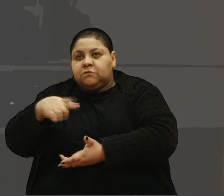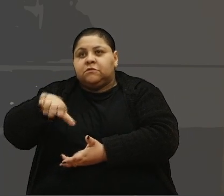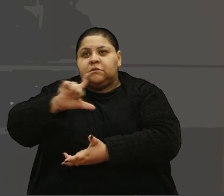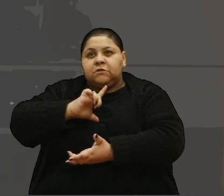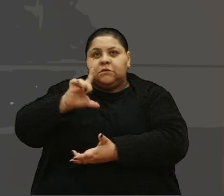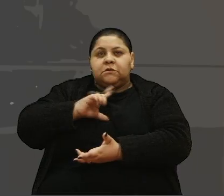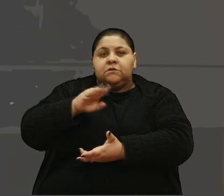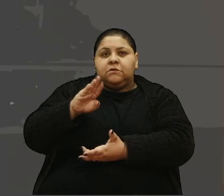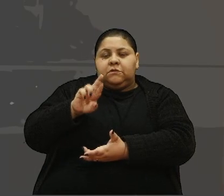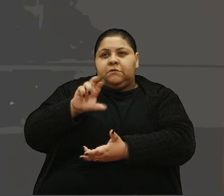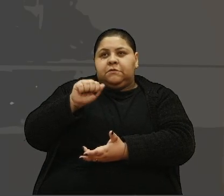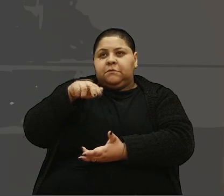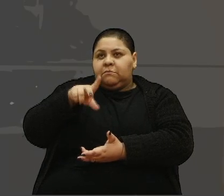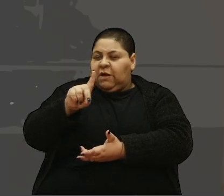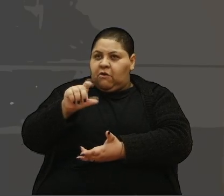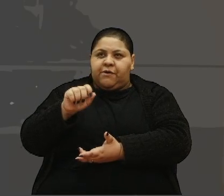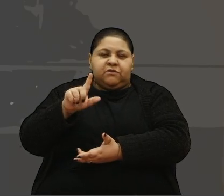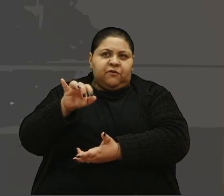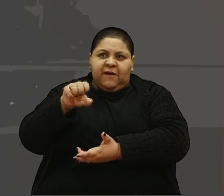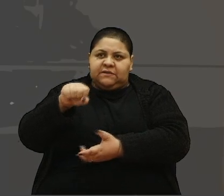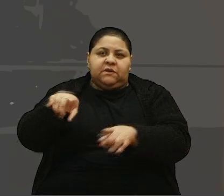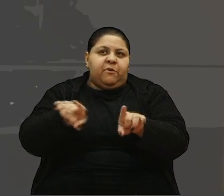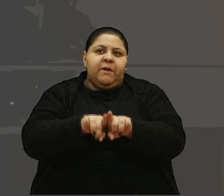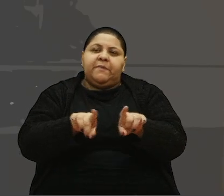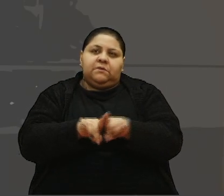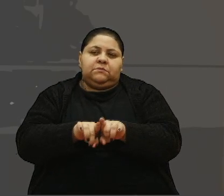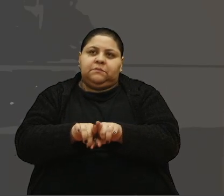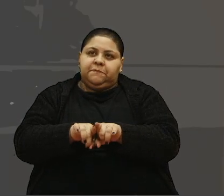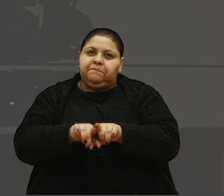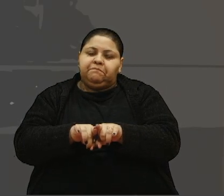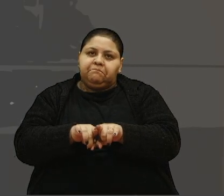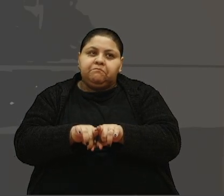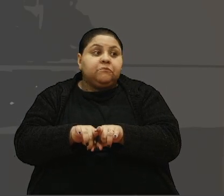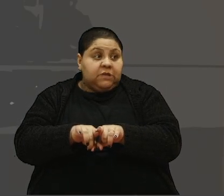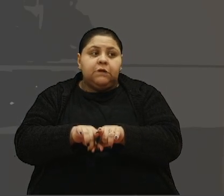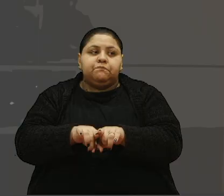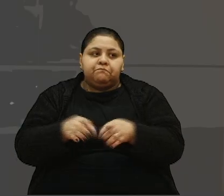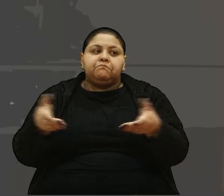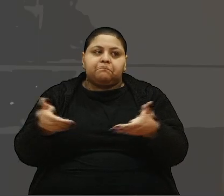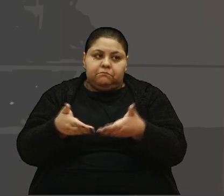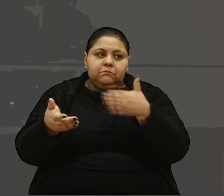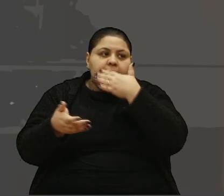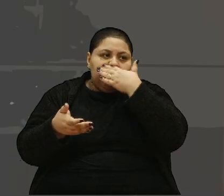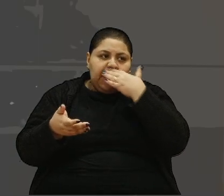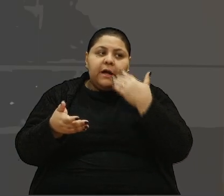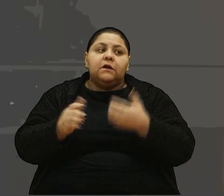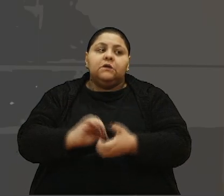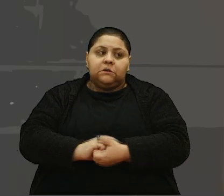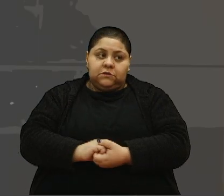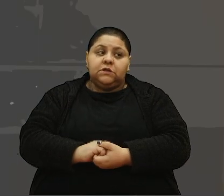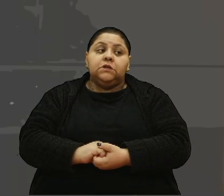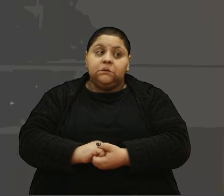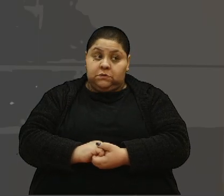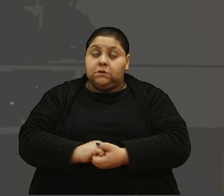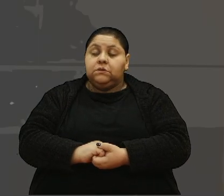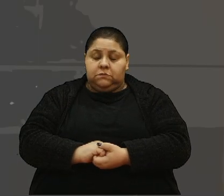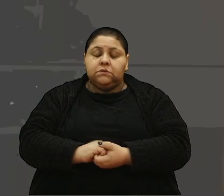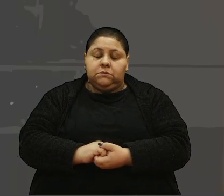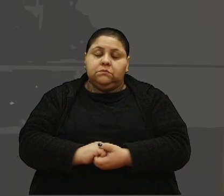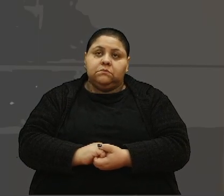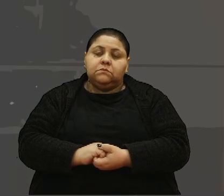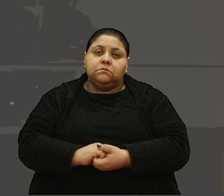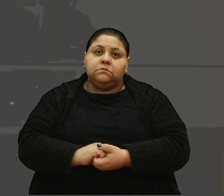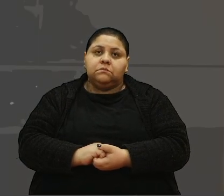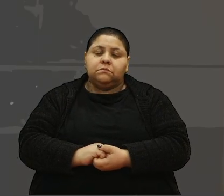no Brandalize. Mas o Brandalize, sim, mas o Brandalize também está crescendo com loteamentos no